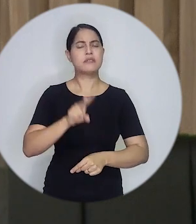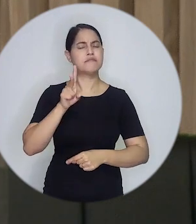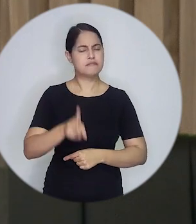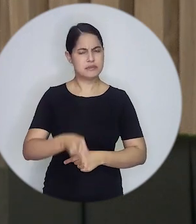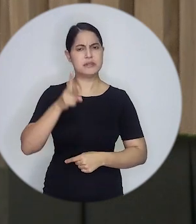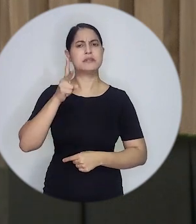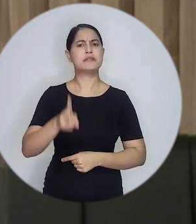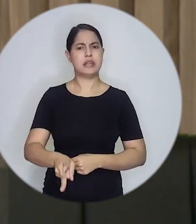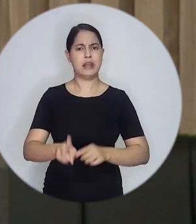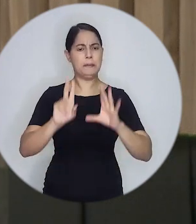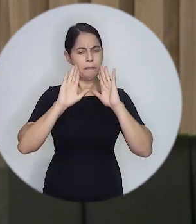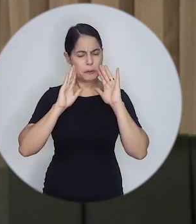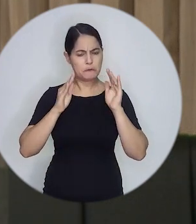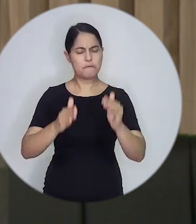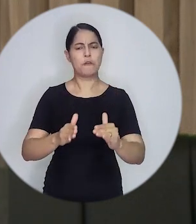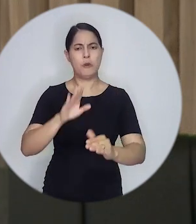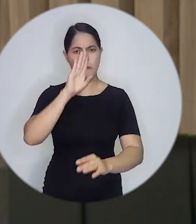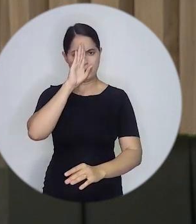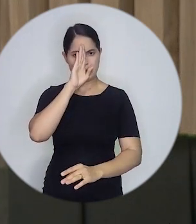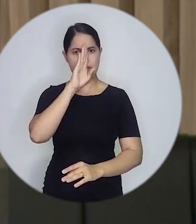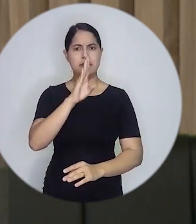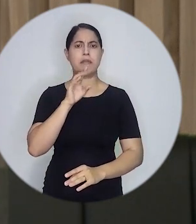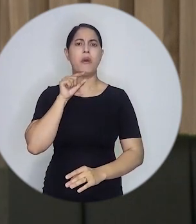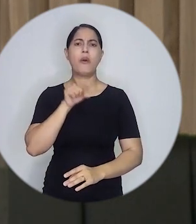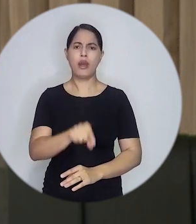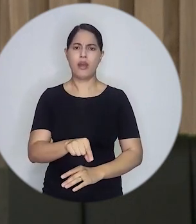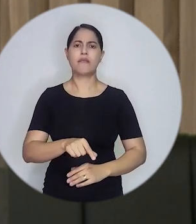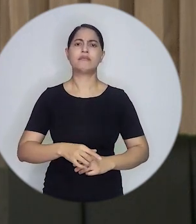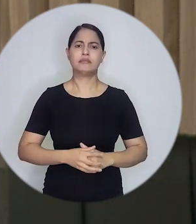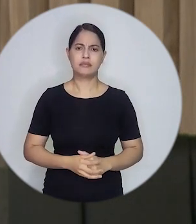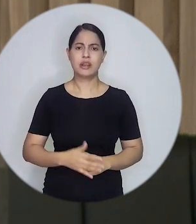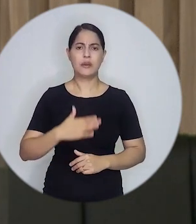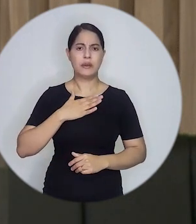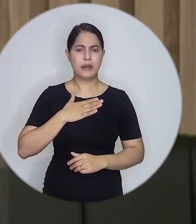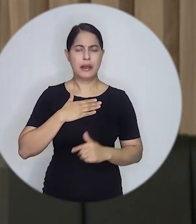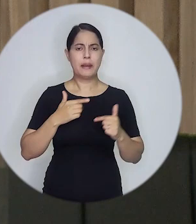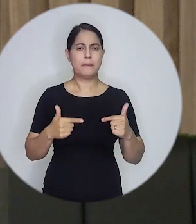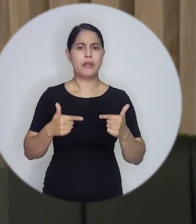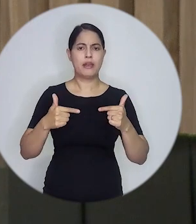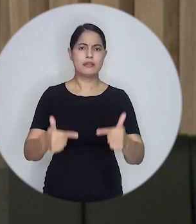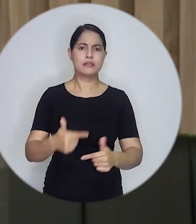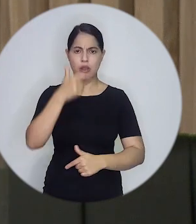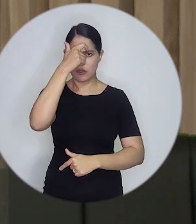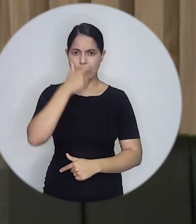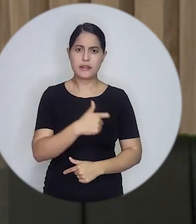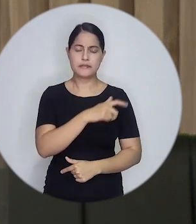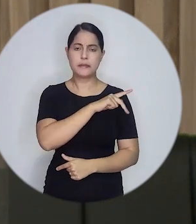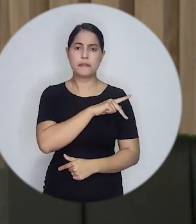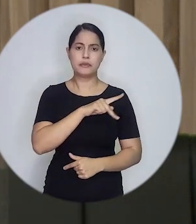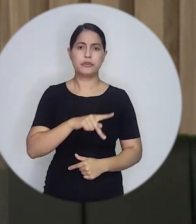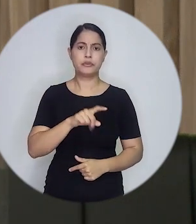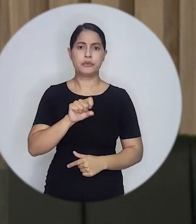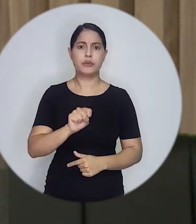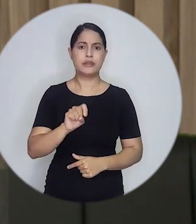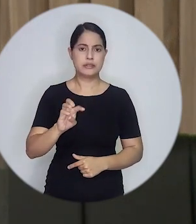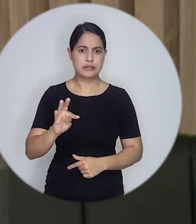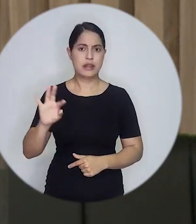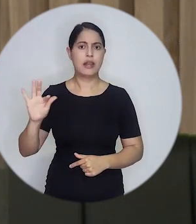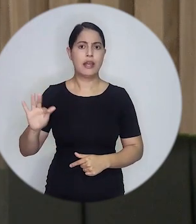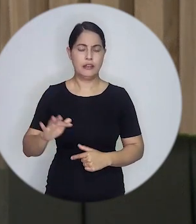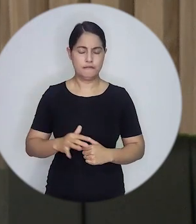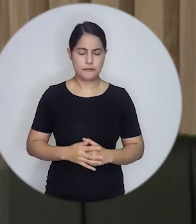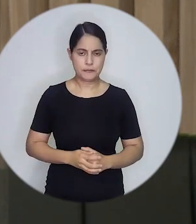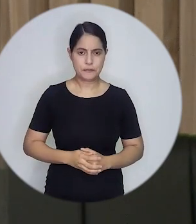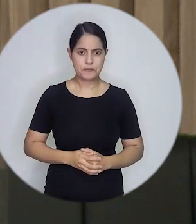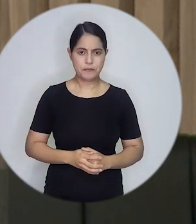foi e tem sido o fator que motiva e orienta o meu agir como presidente do Supremo